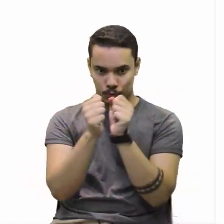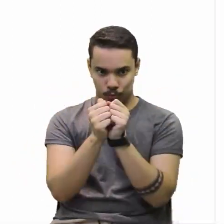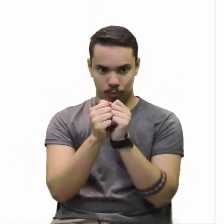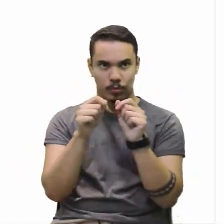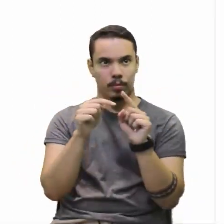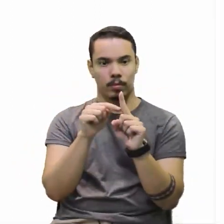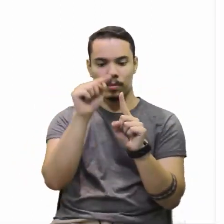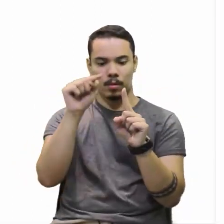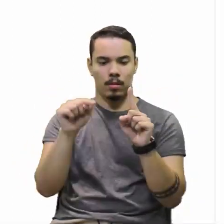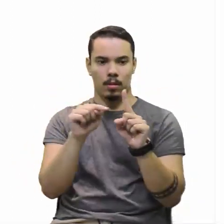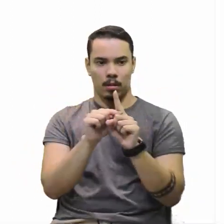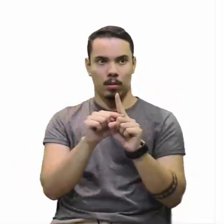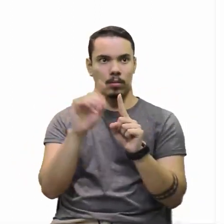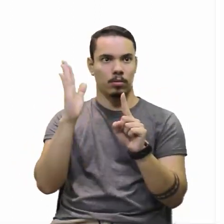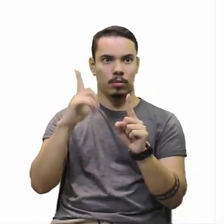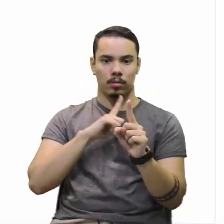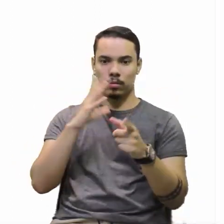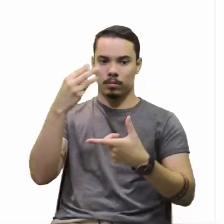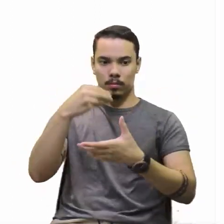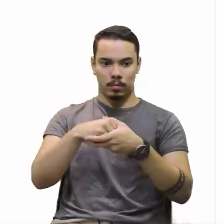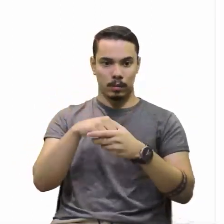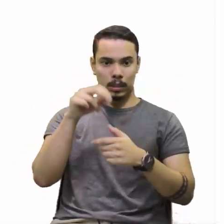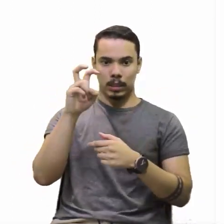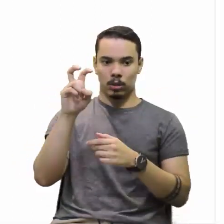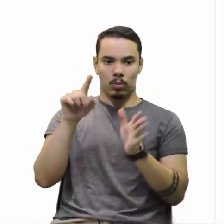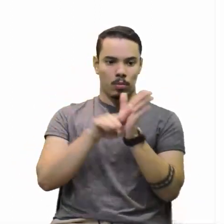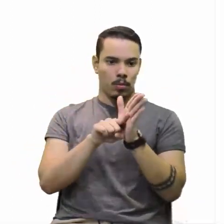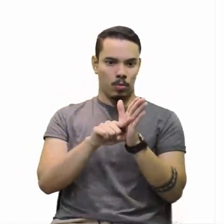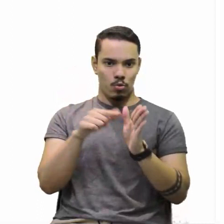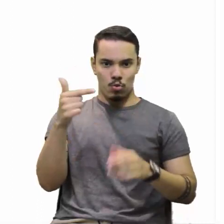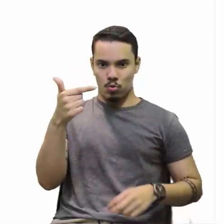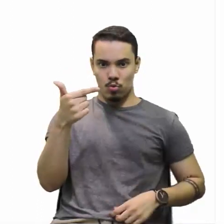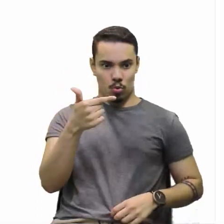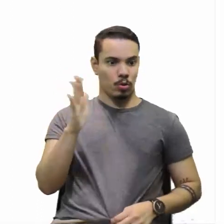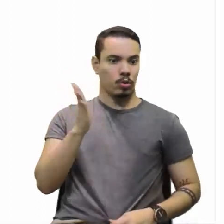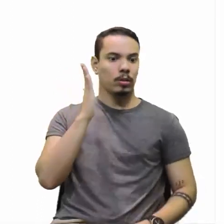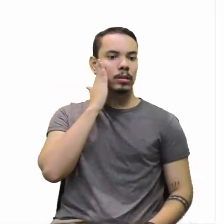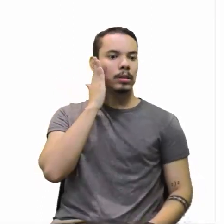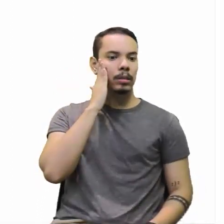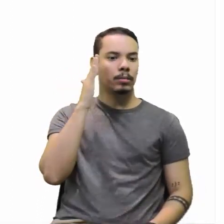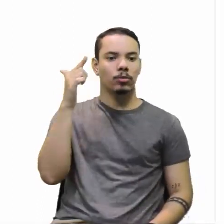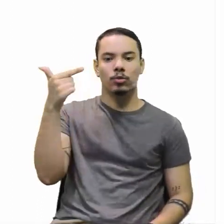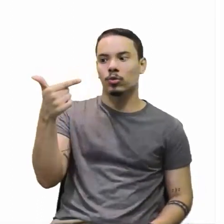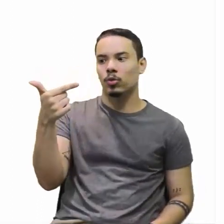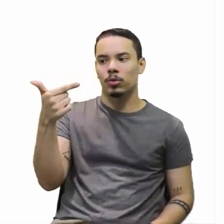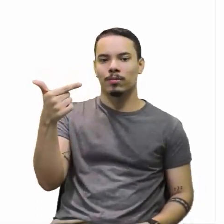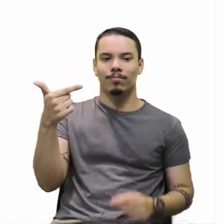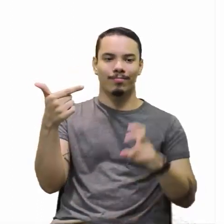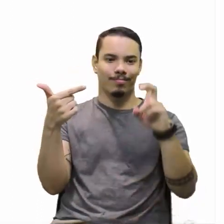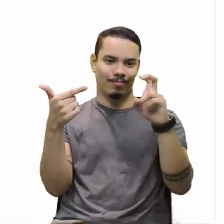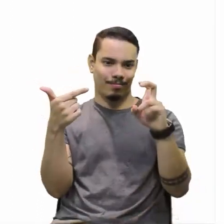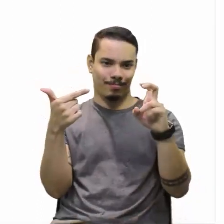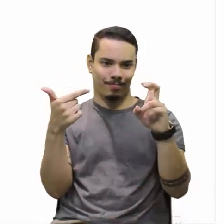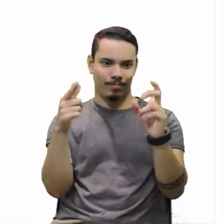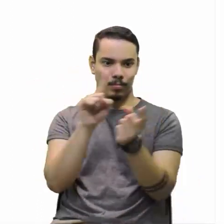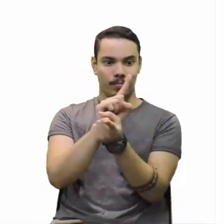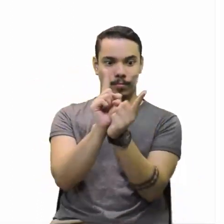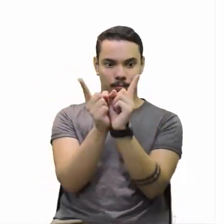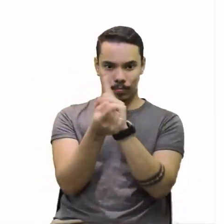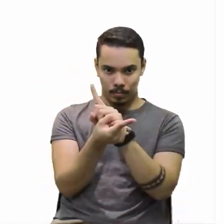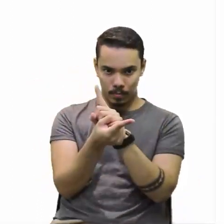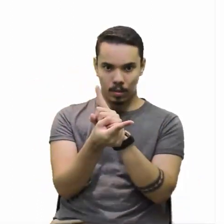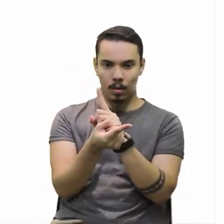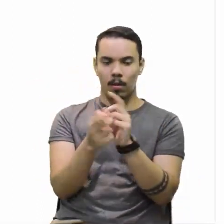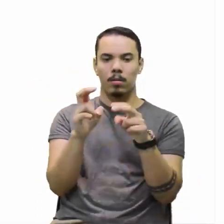ΔΦ foi dado que é 5 menos 2. No caso final, foi de 5 para 2. Então,